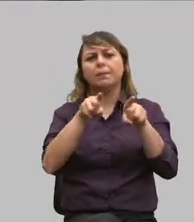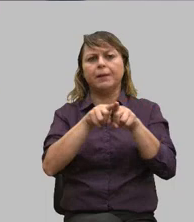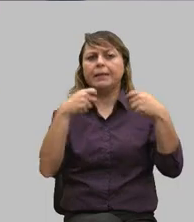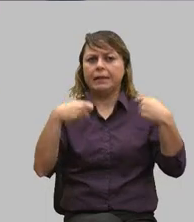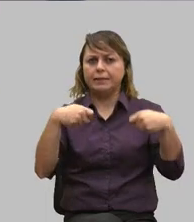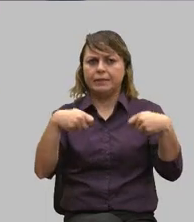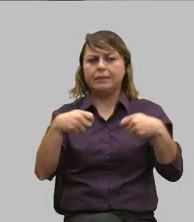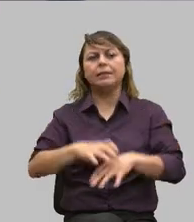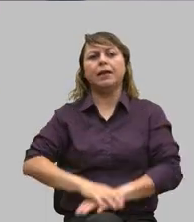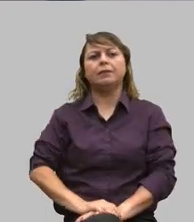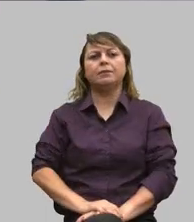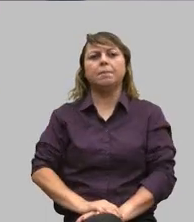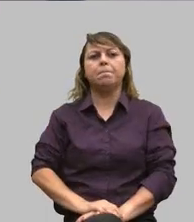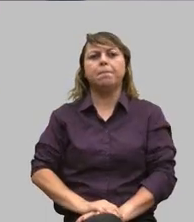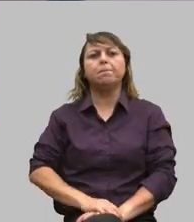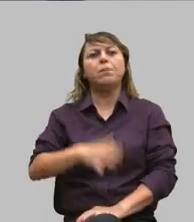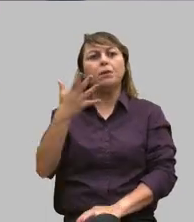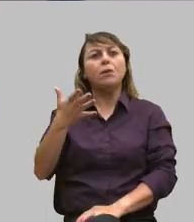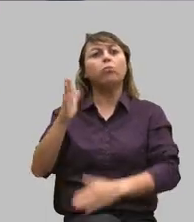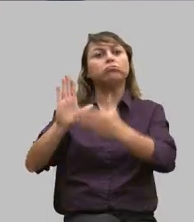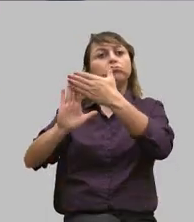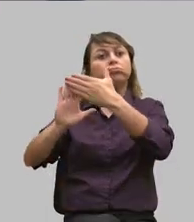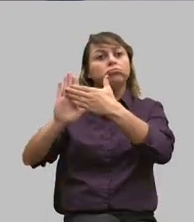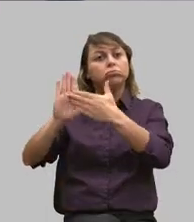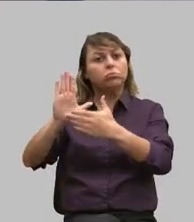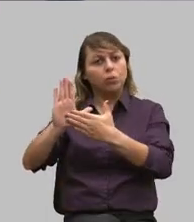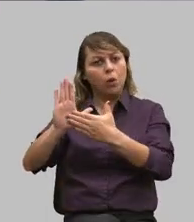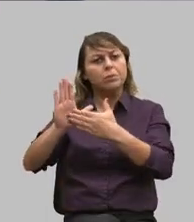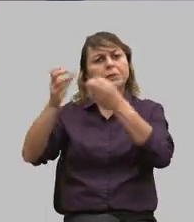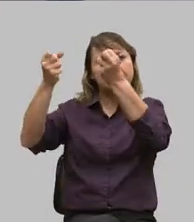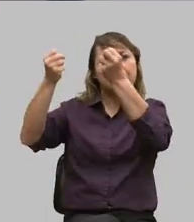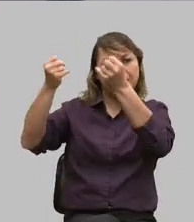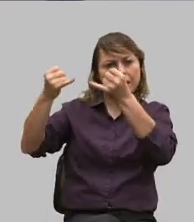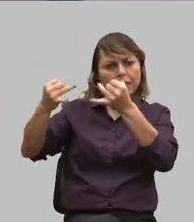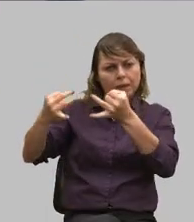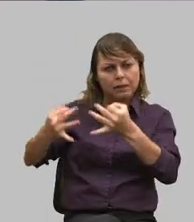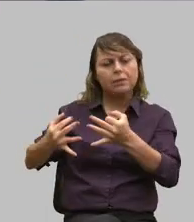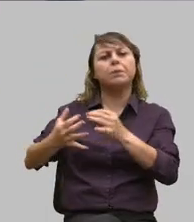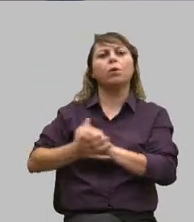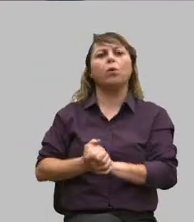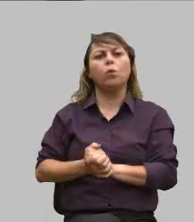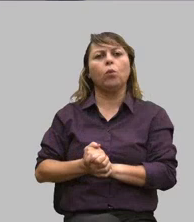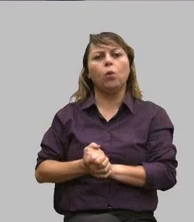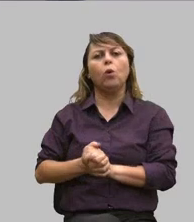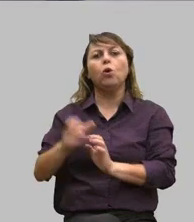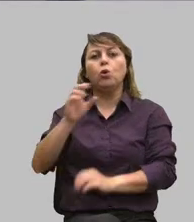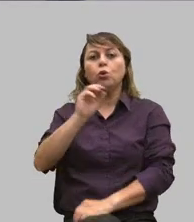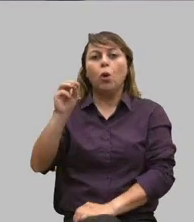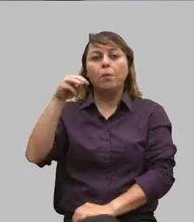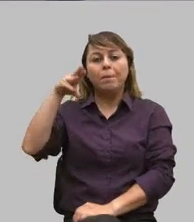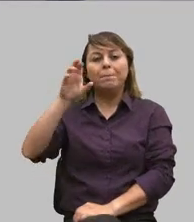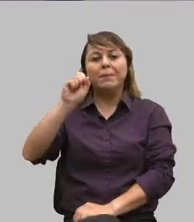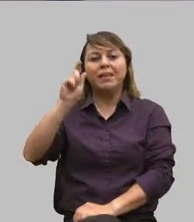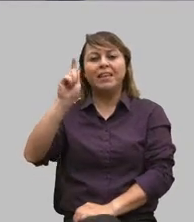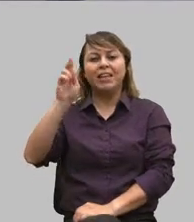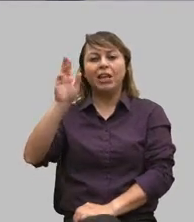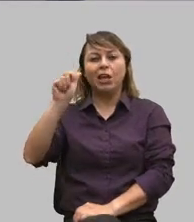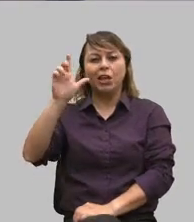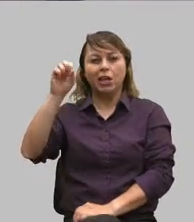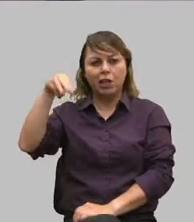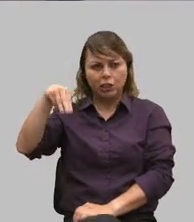passar então é um programa também como a gente falou inspirado aí no o nome dele vem inspirado aí na obra do de